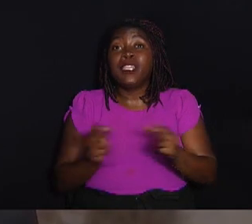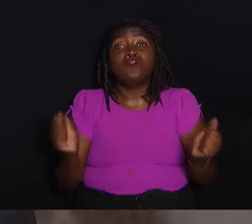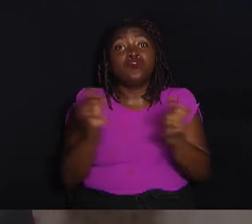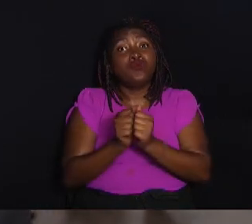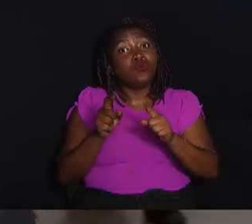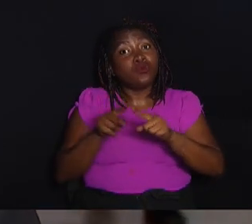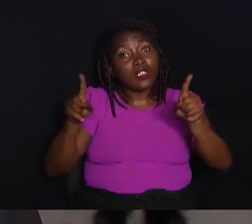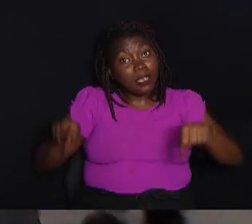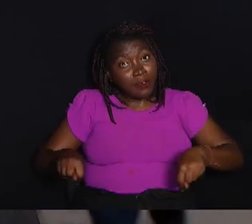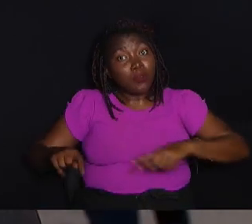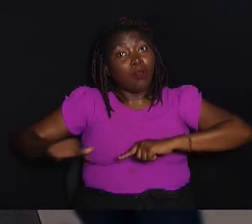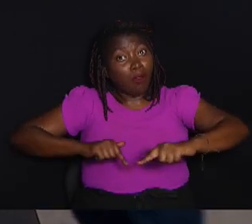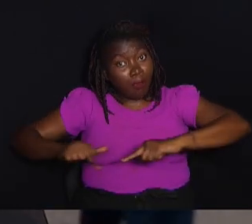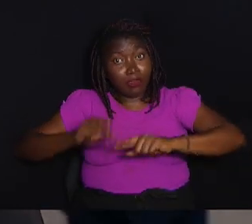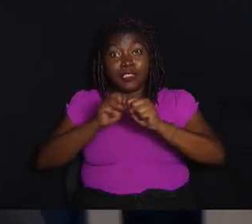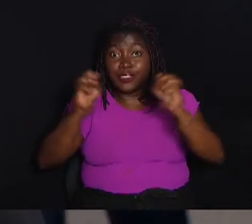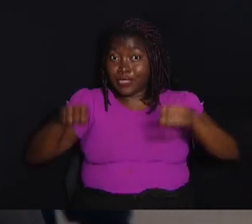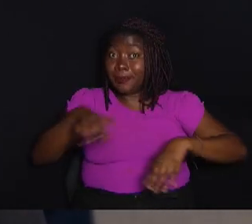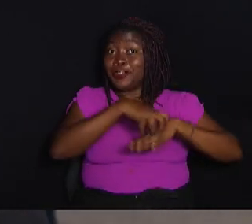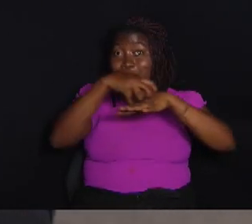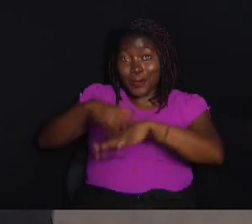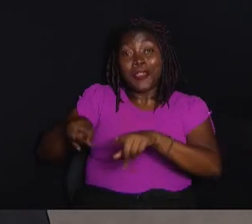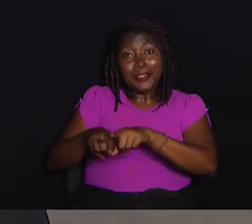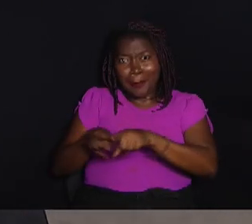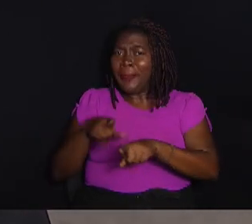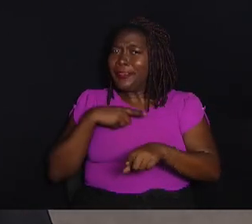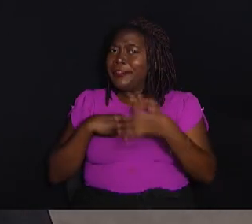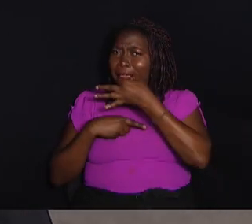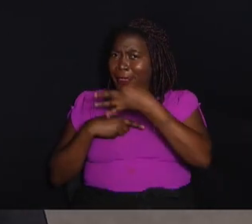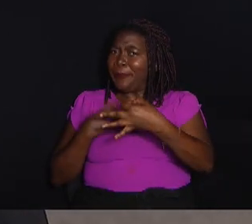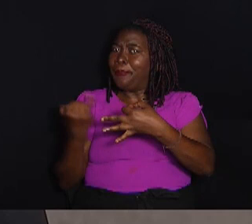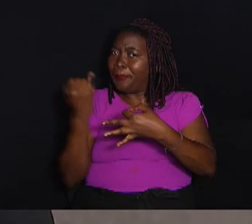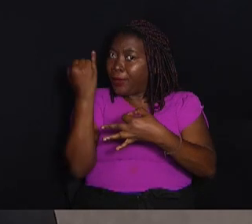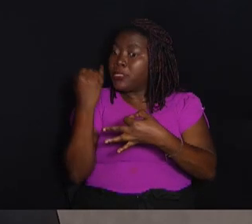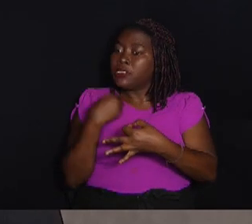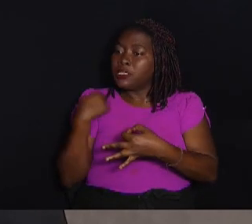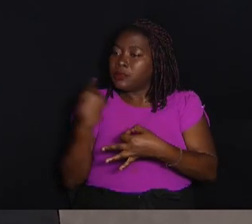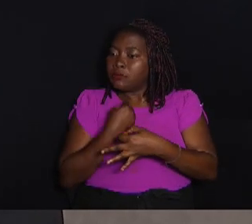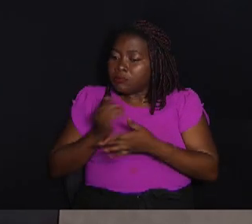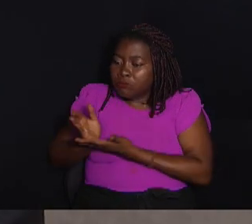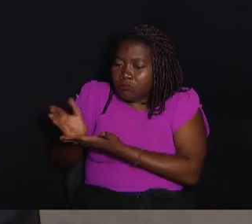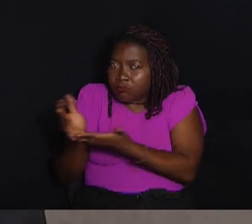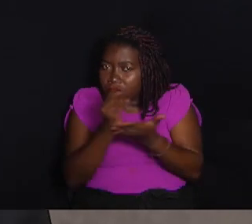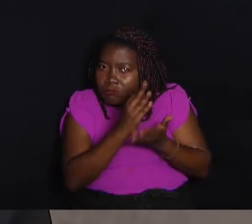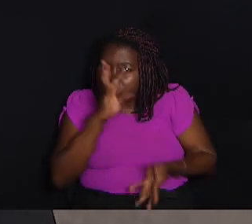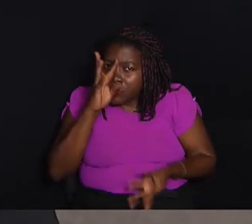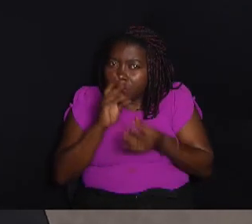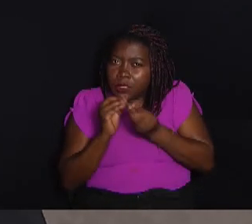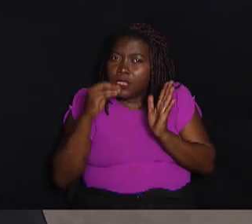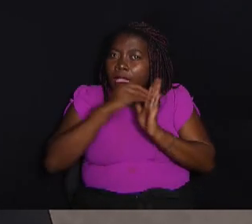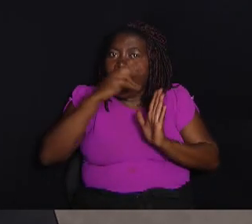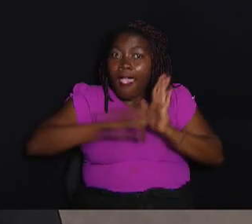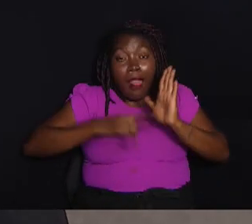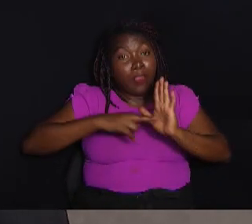né aos trabalhadores do sistema de transporte que também tem um olhar importante e nós estamos condensando isso tudo no relatório e vamos repassar ao